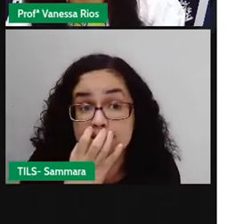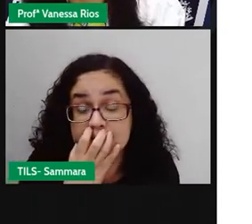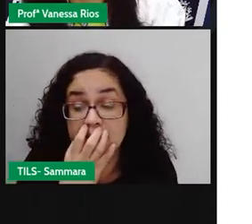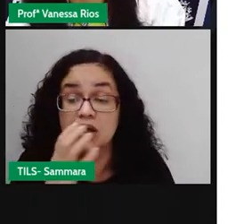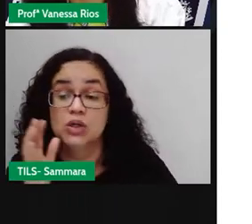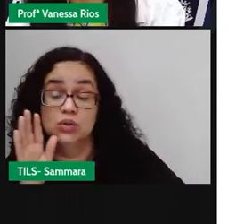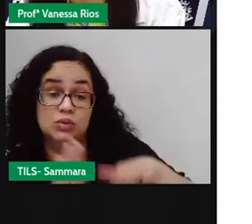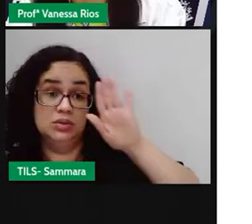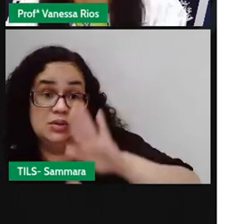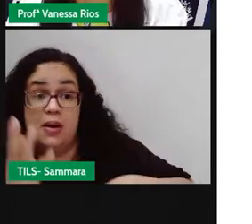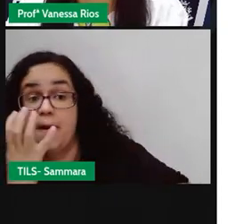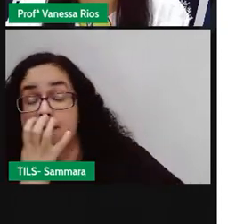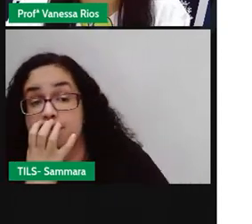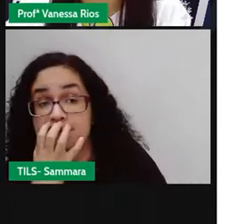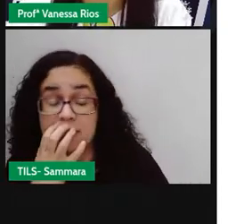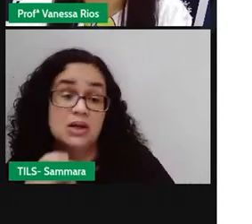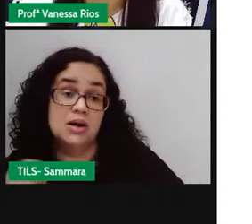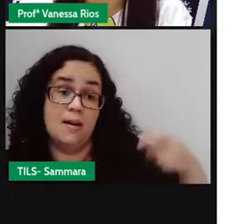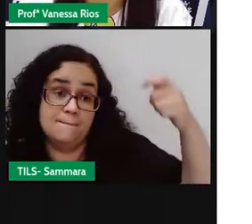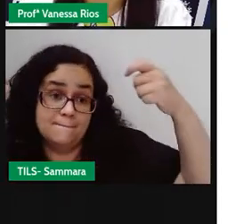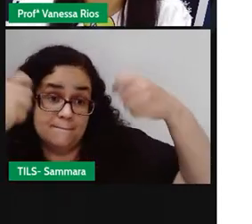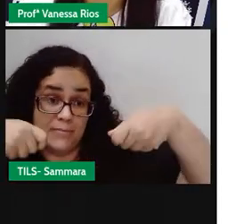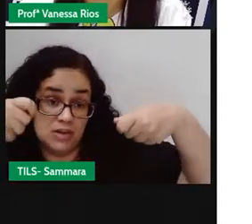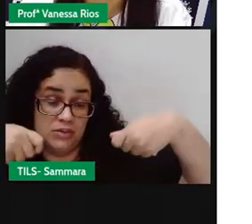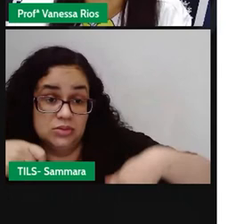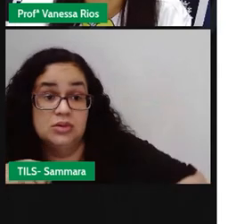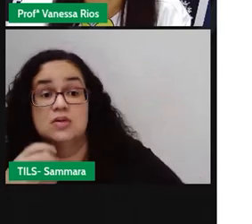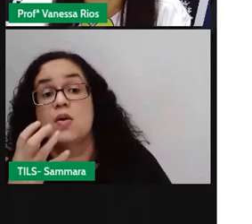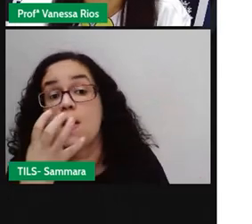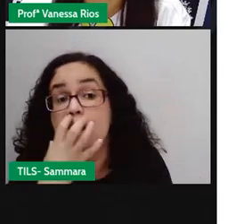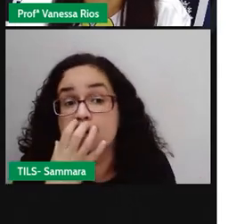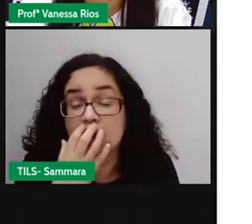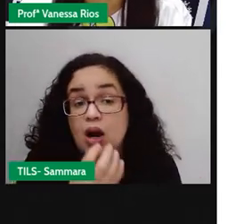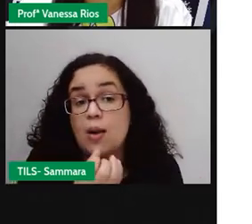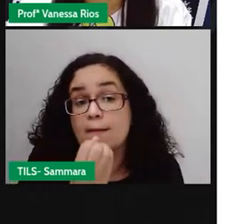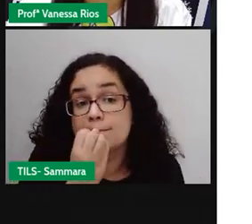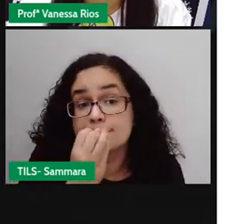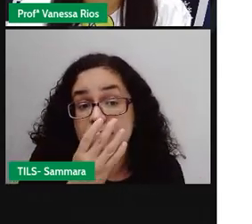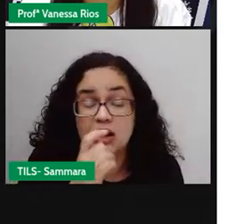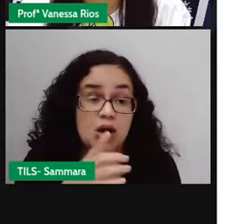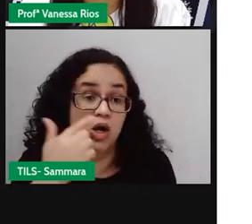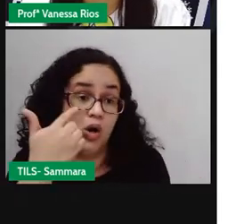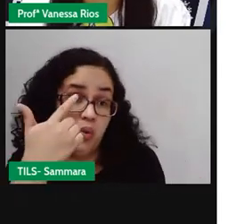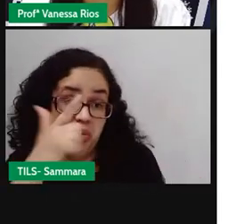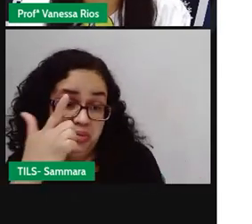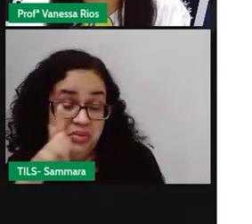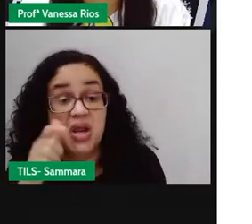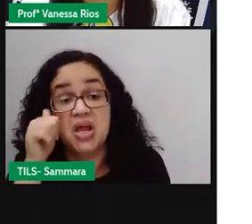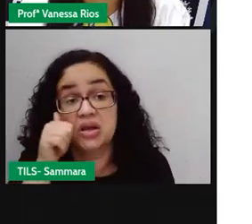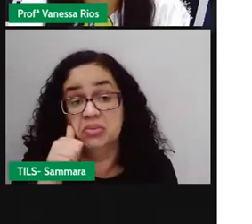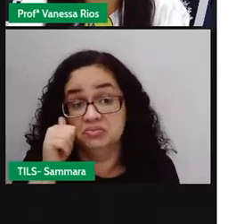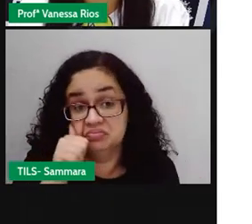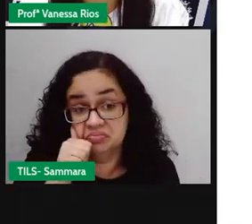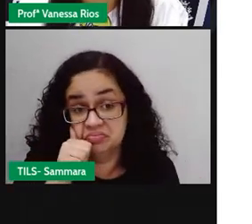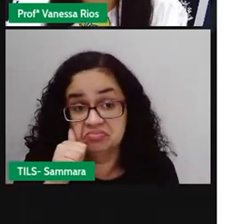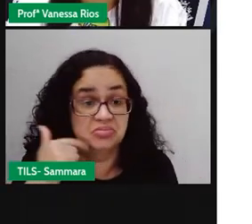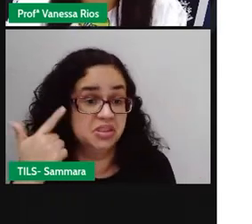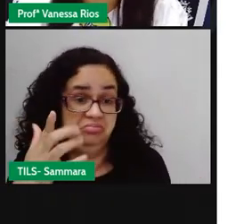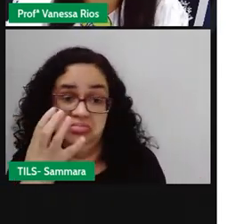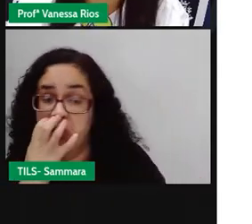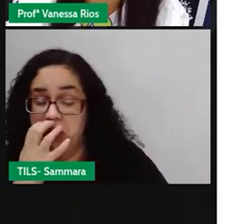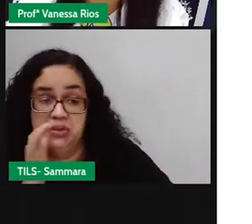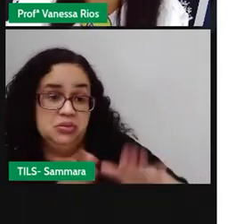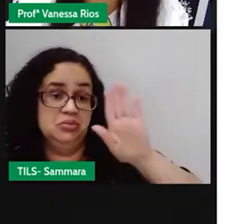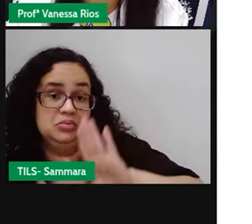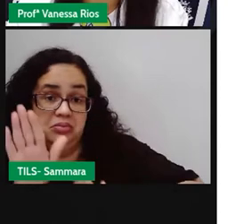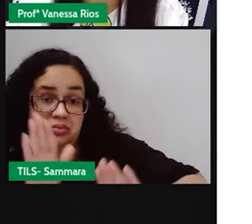o cachorro, e no momento que precisou do cachorro, o cachorro lhe serviu. A outra, né, a irmã dela, que não tratou bem